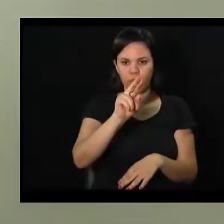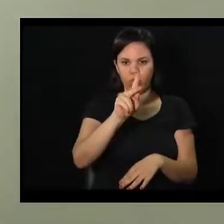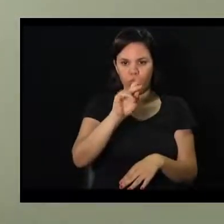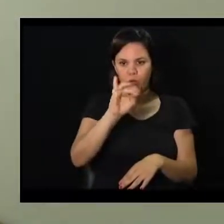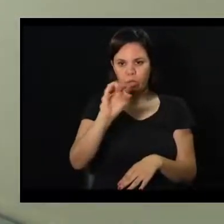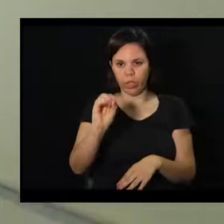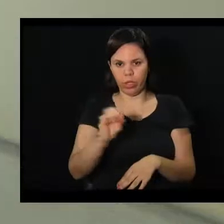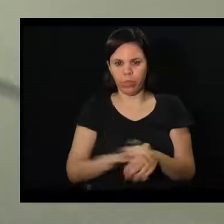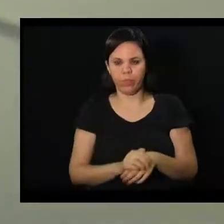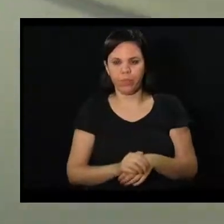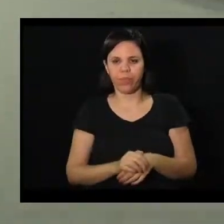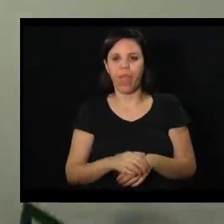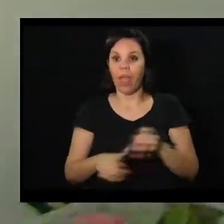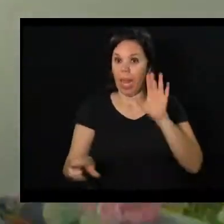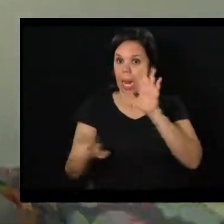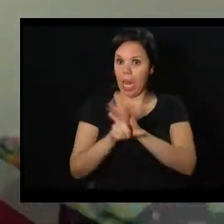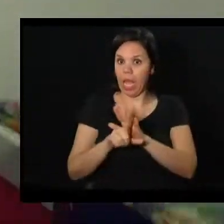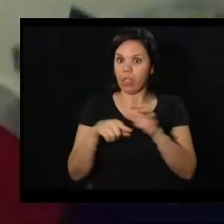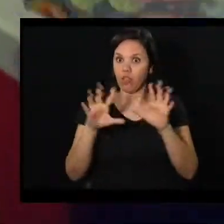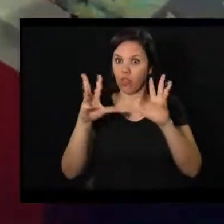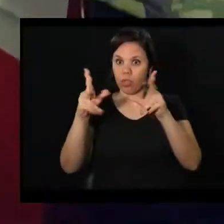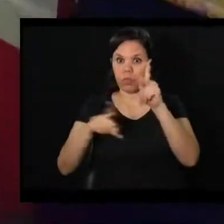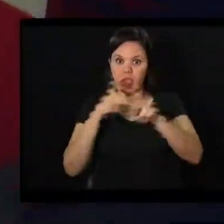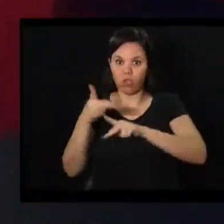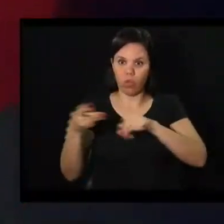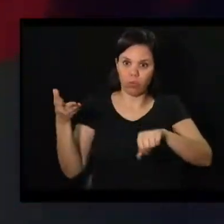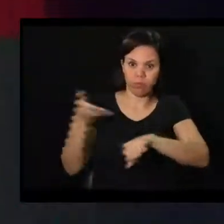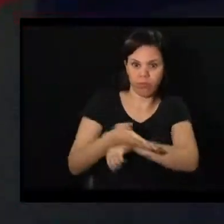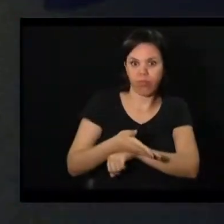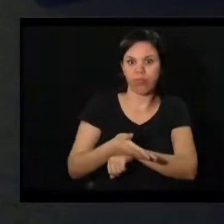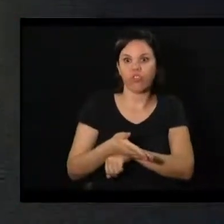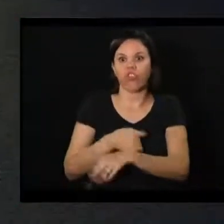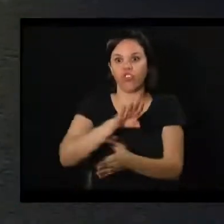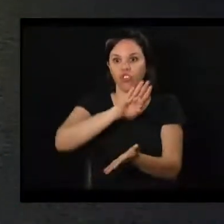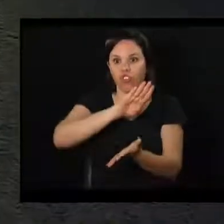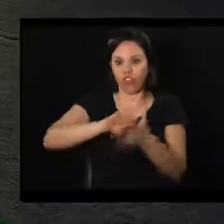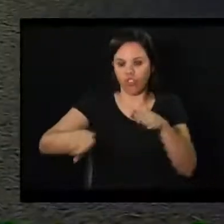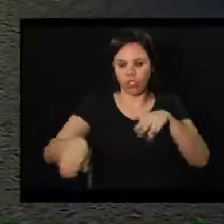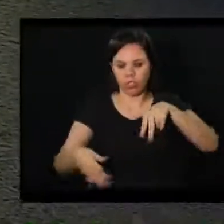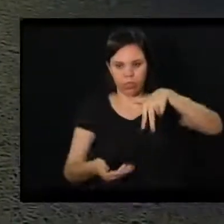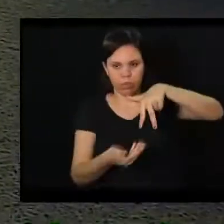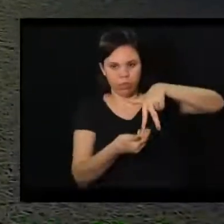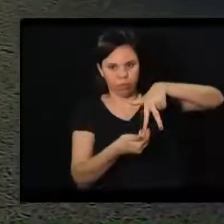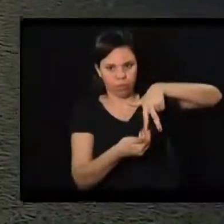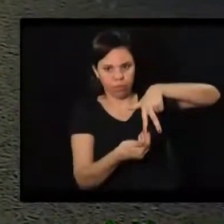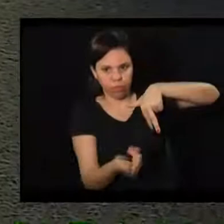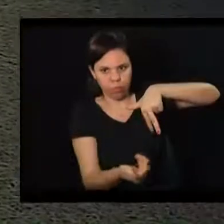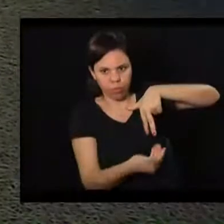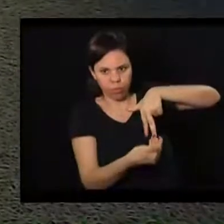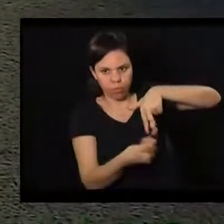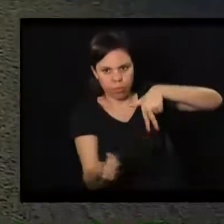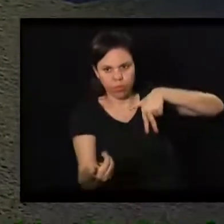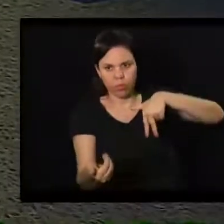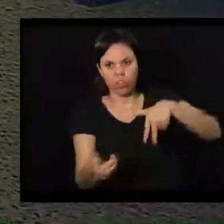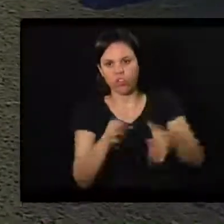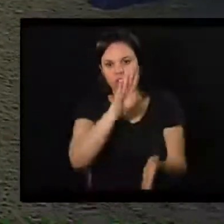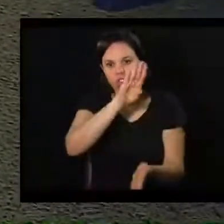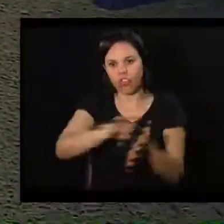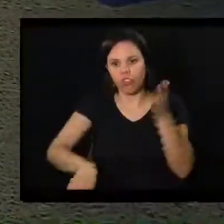que tirar o tênis, o sapato para não trazer as impurezas da rua. Então, eu também vou